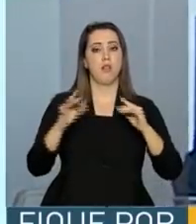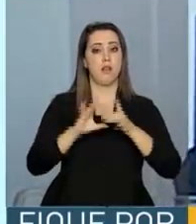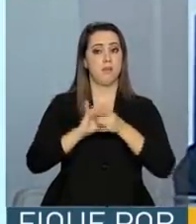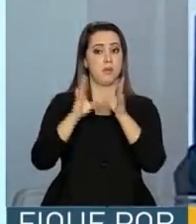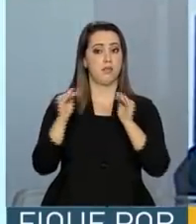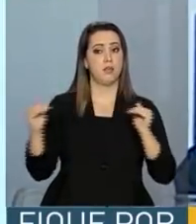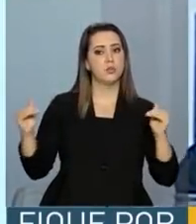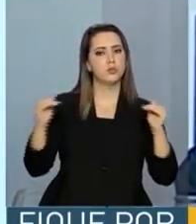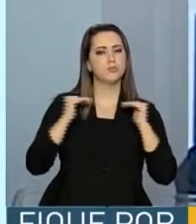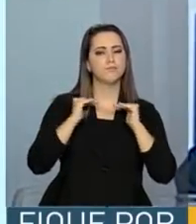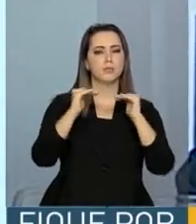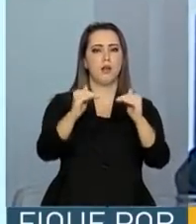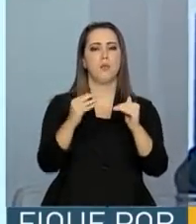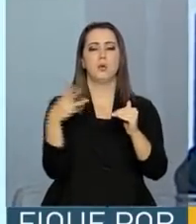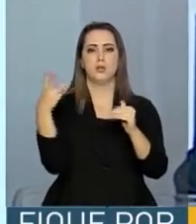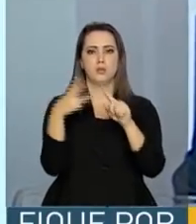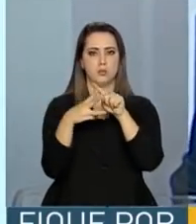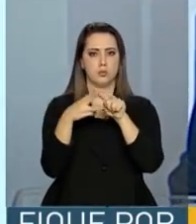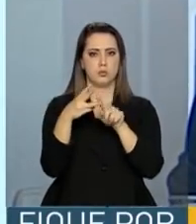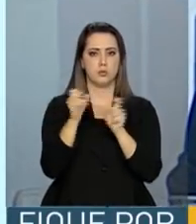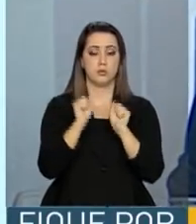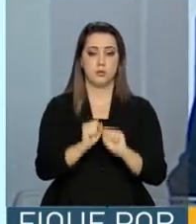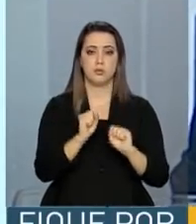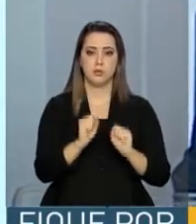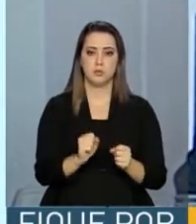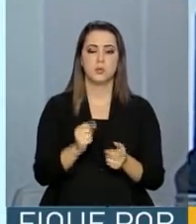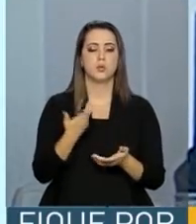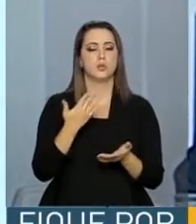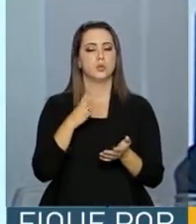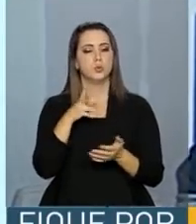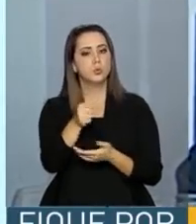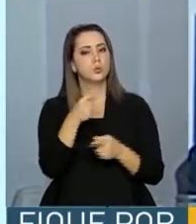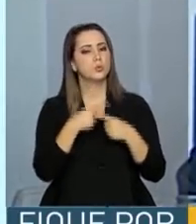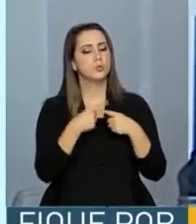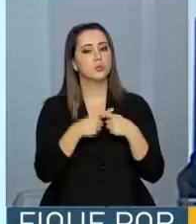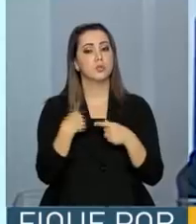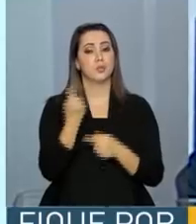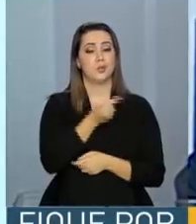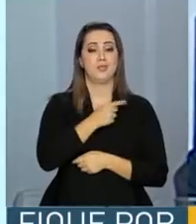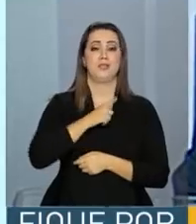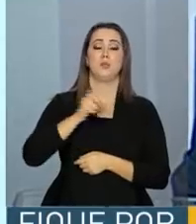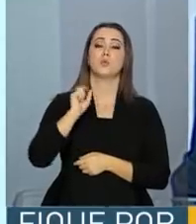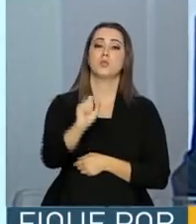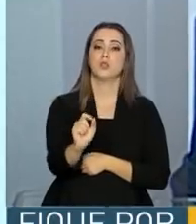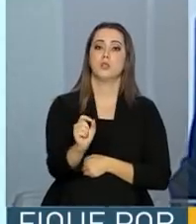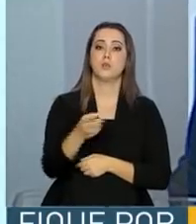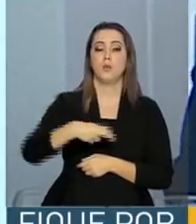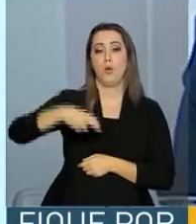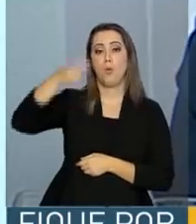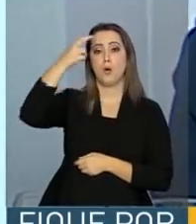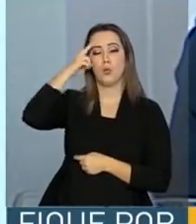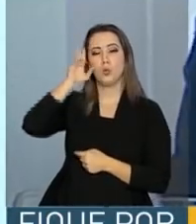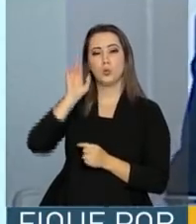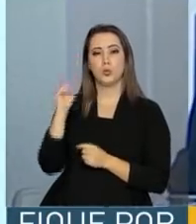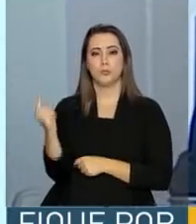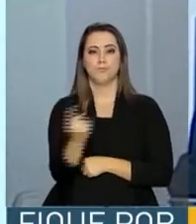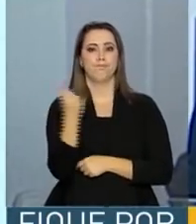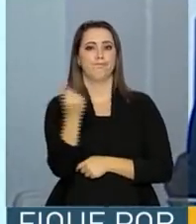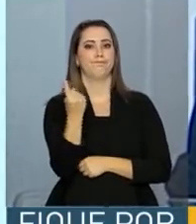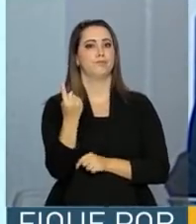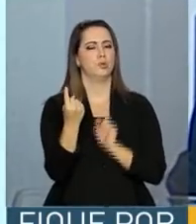isso fruto precisamente dessa cultura volto lá atrás de uma cultura centralizadora que sempre pautou a